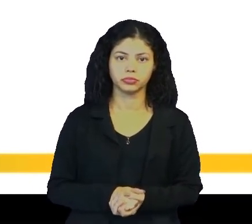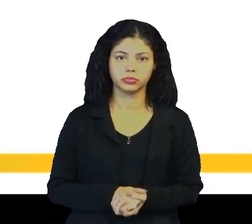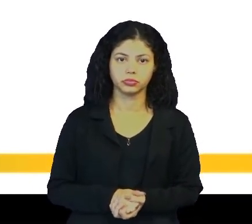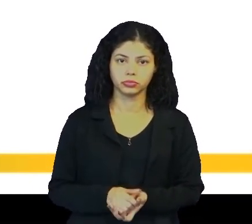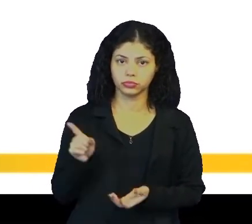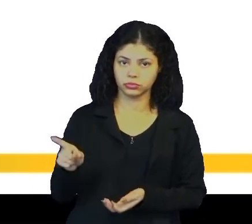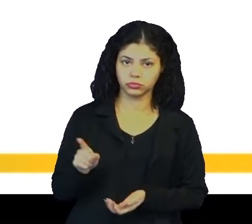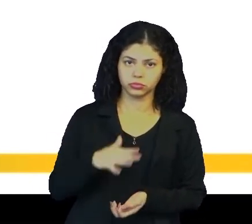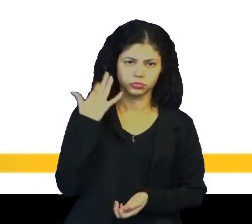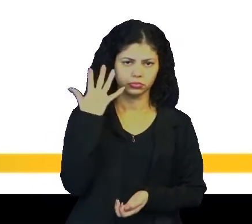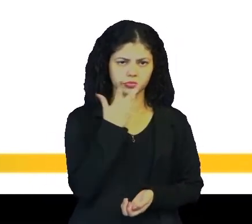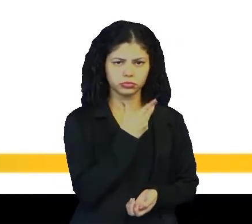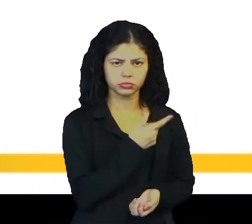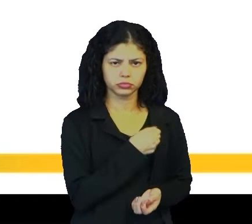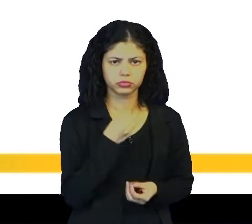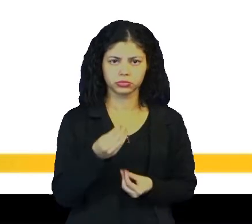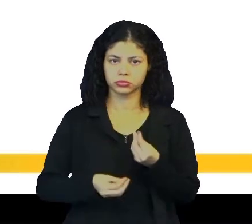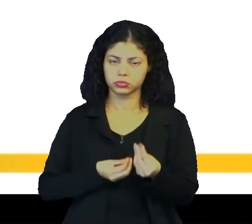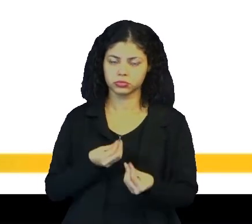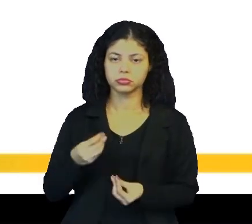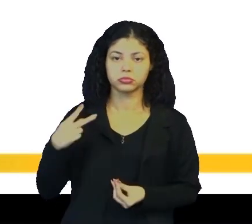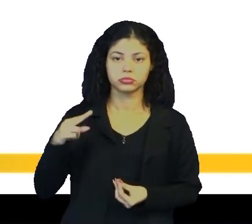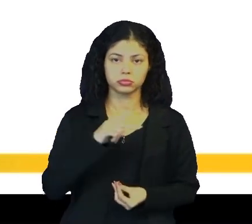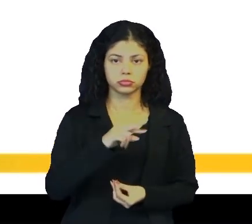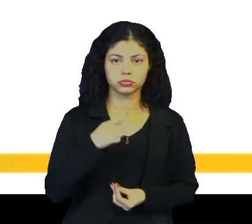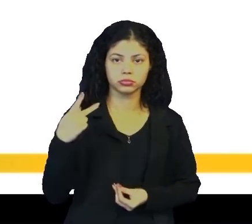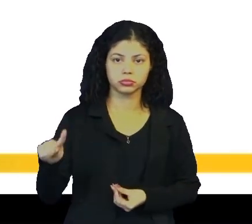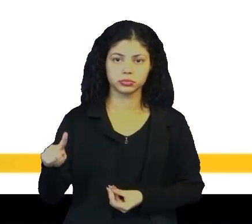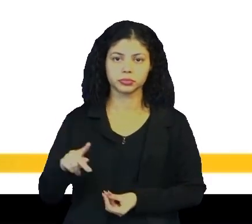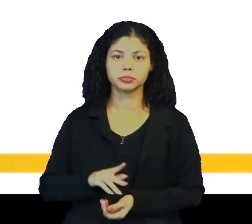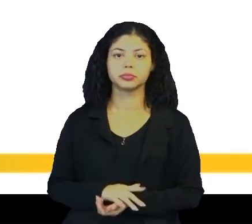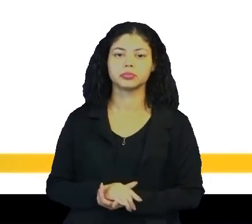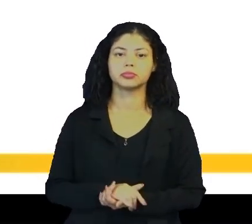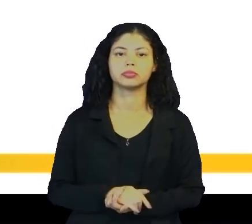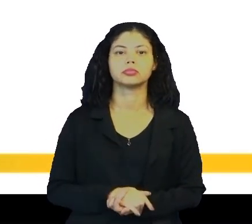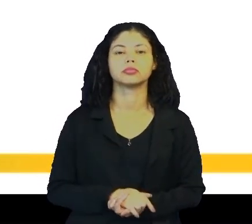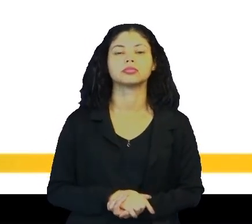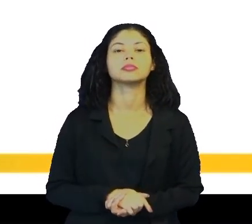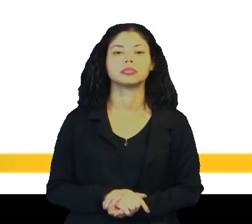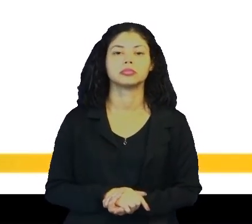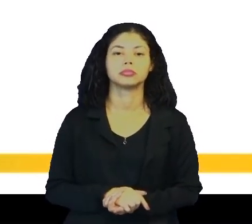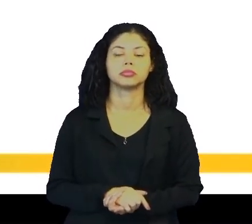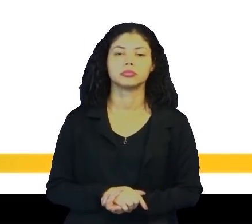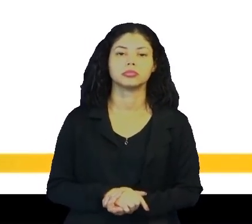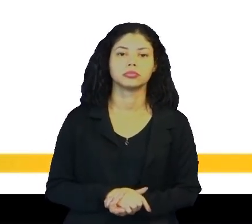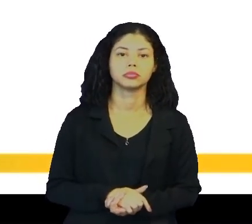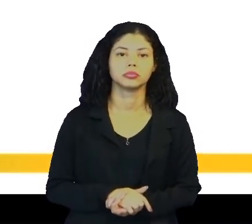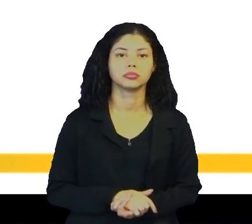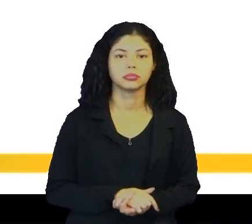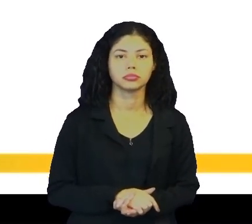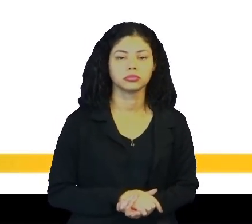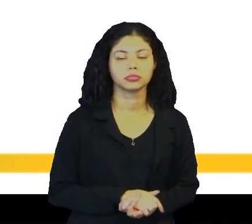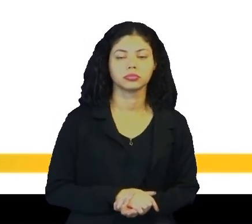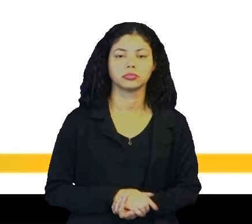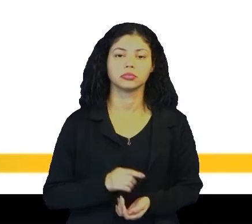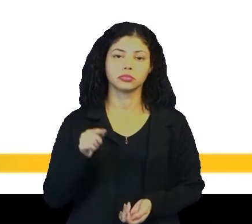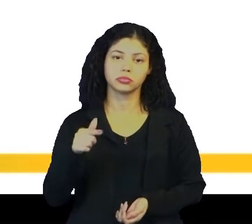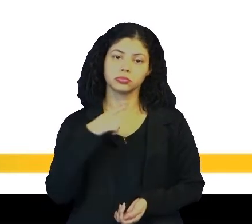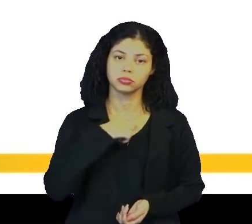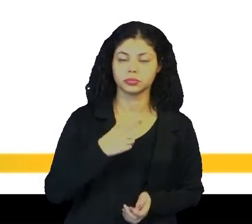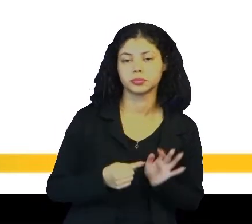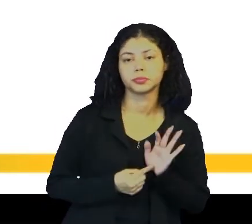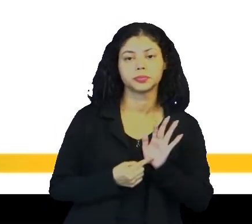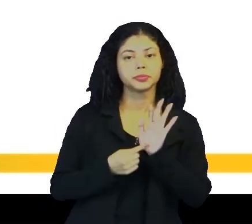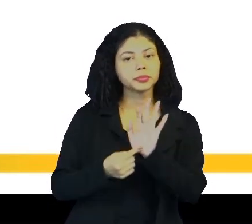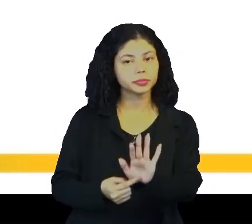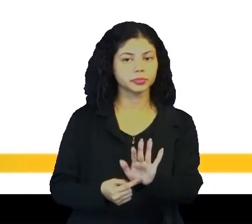Ela é tão bonita quanto a irmã dela. Né? Nós temos ali esse as e o as para poder, né,